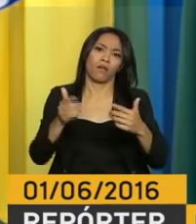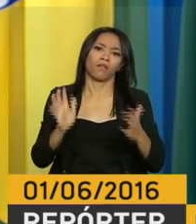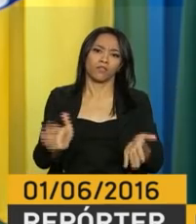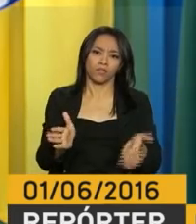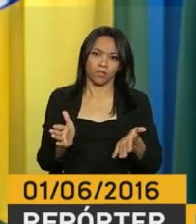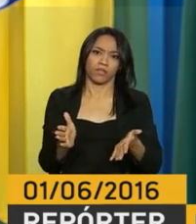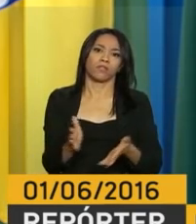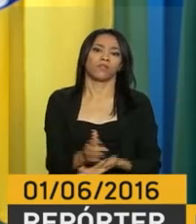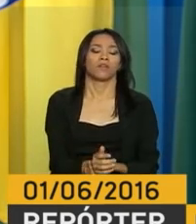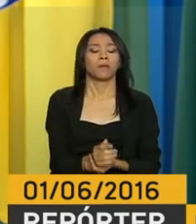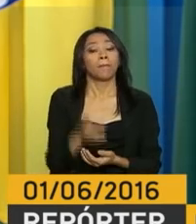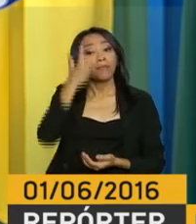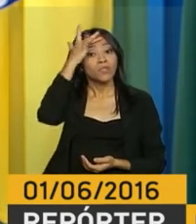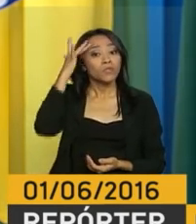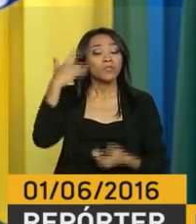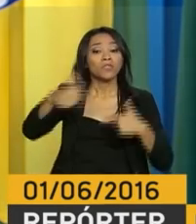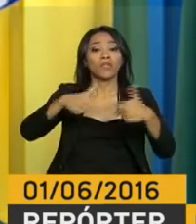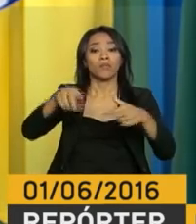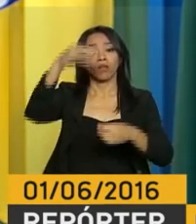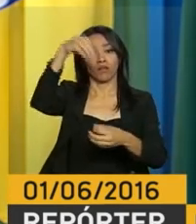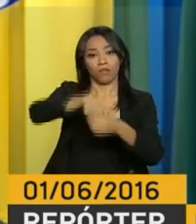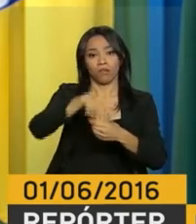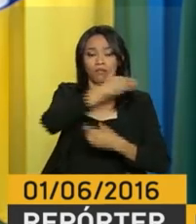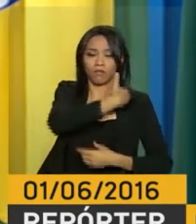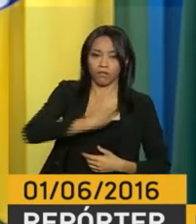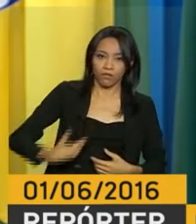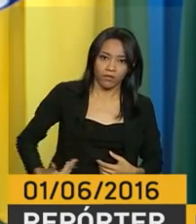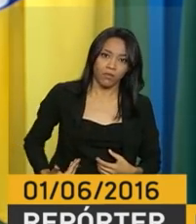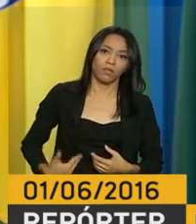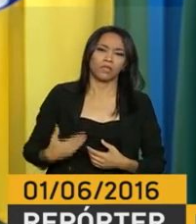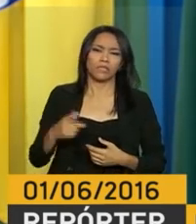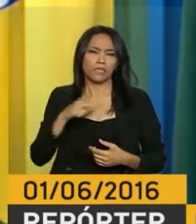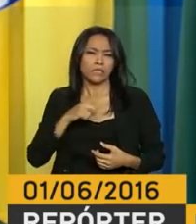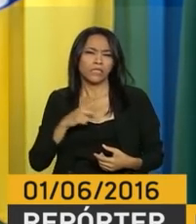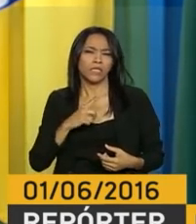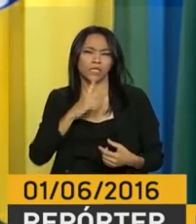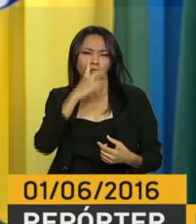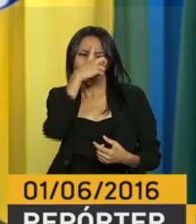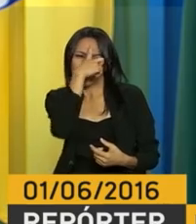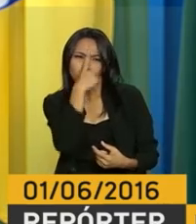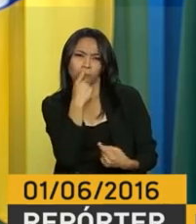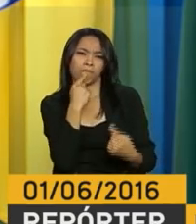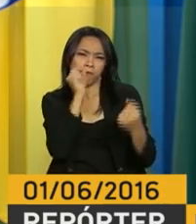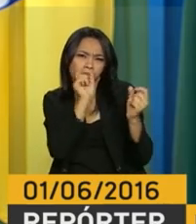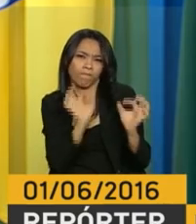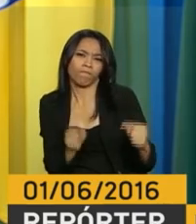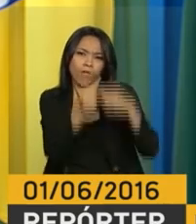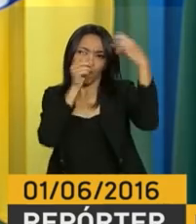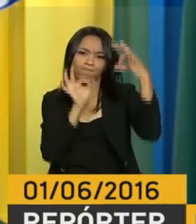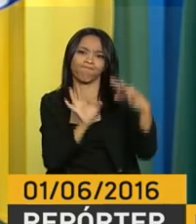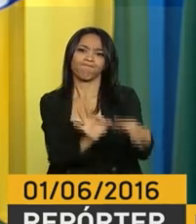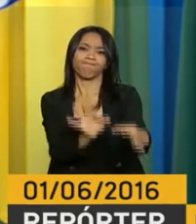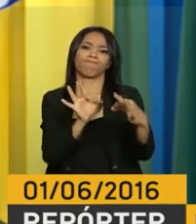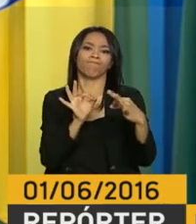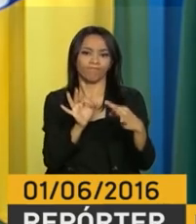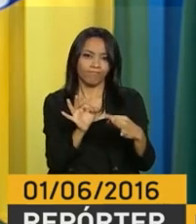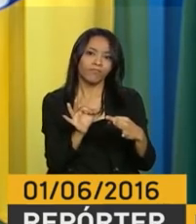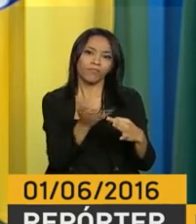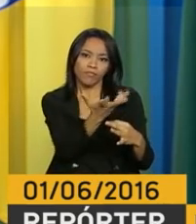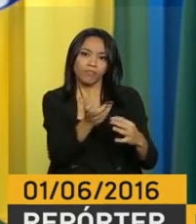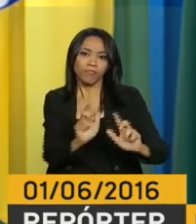pessoas públicas que têm o perfil que queremos imprimir ao estado